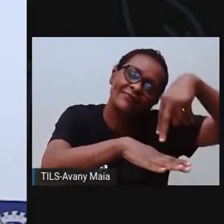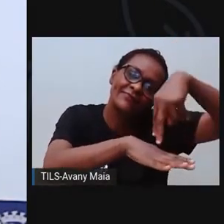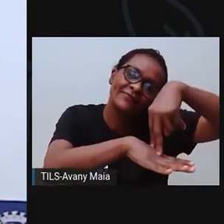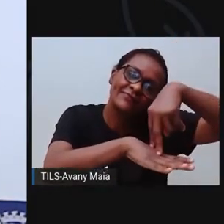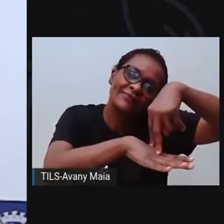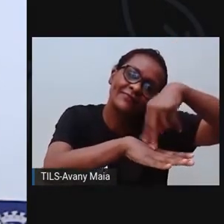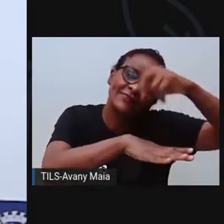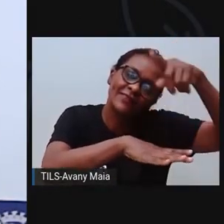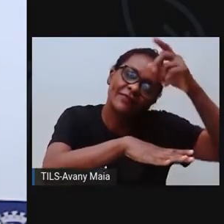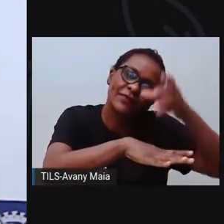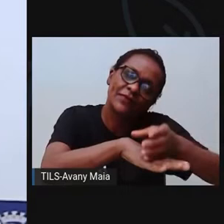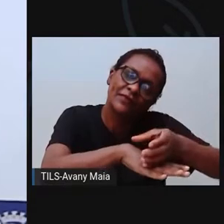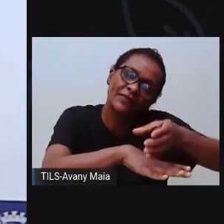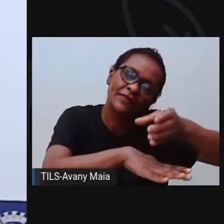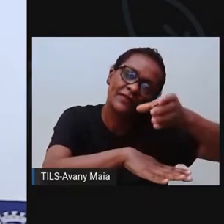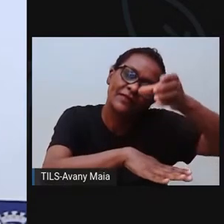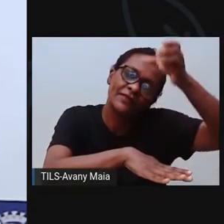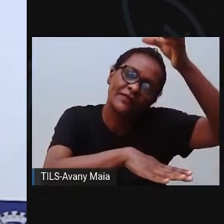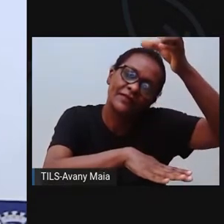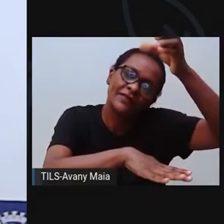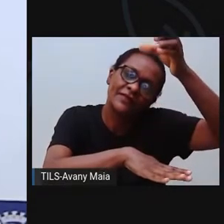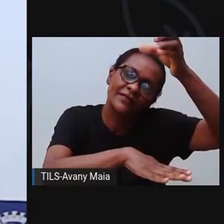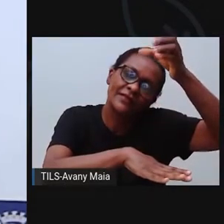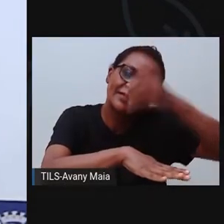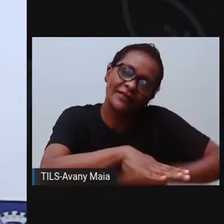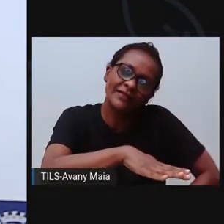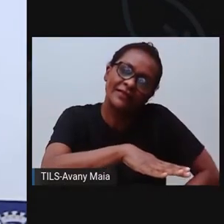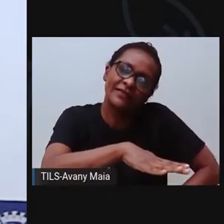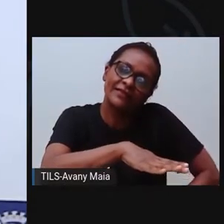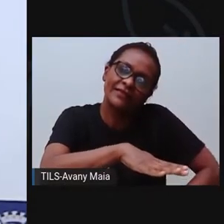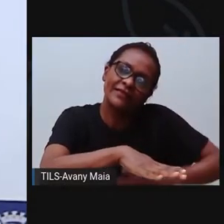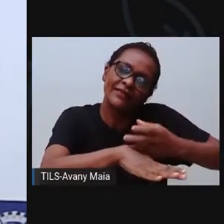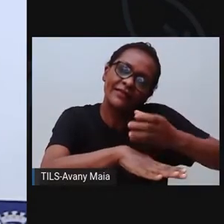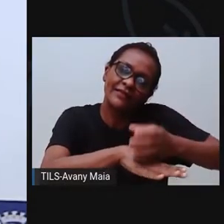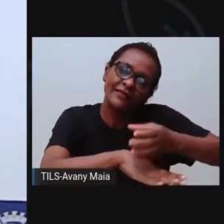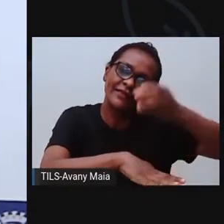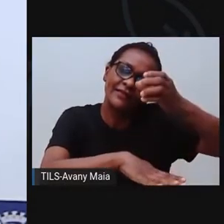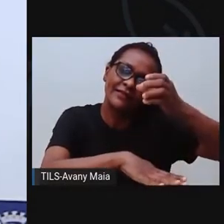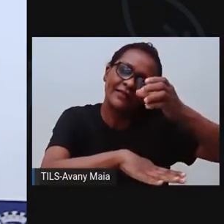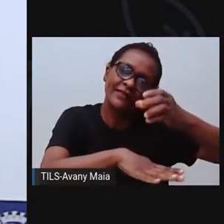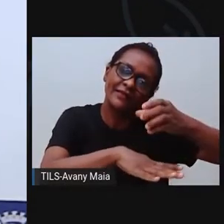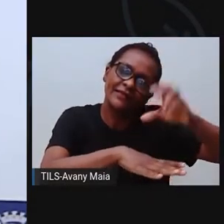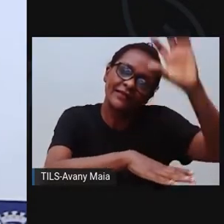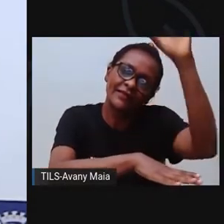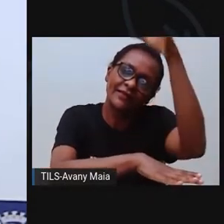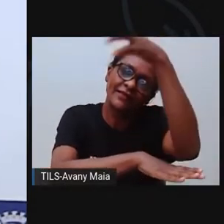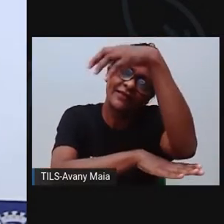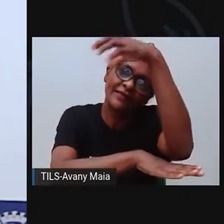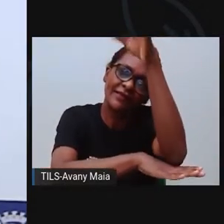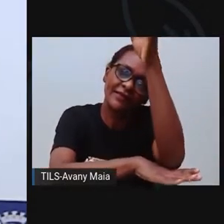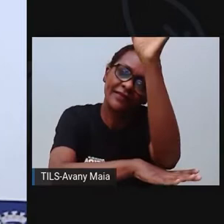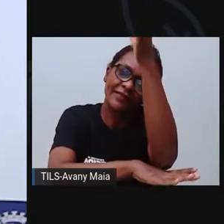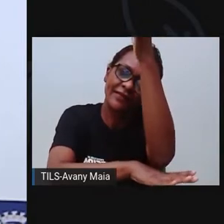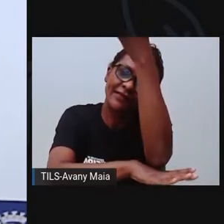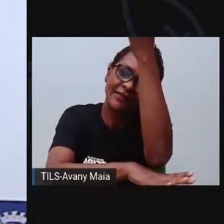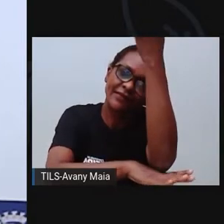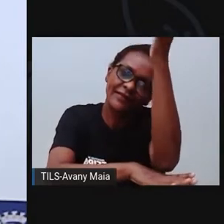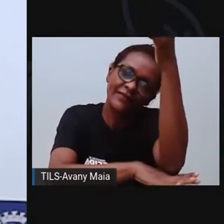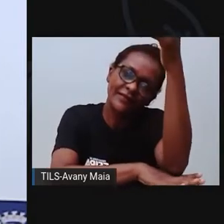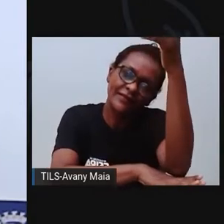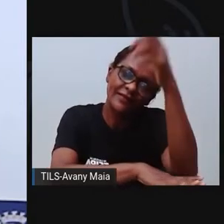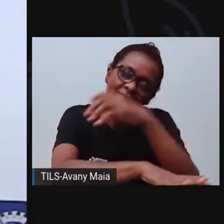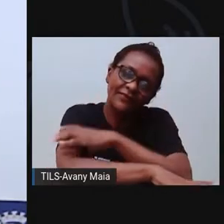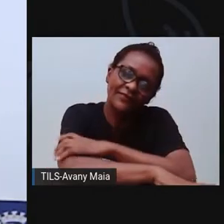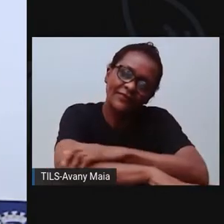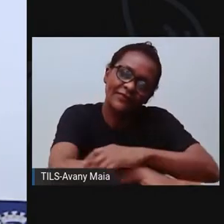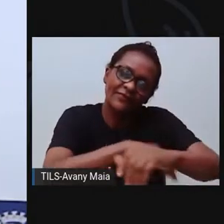Depois no tronco, bem no meio da barriga. Os galhos são seus braços e as folhas